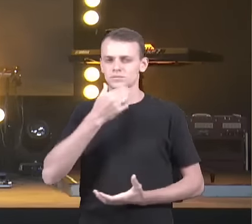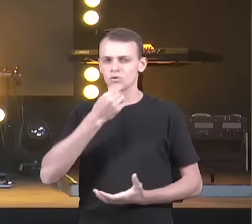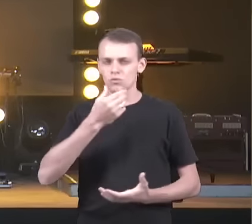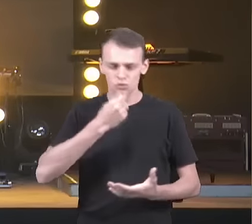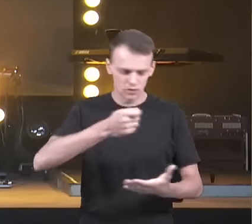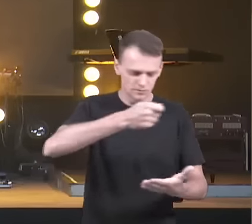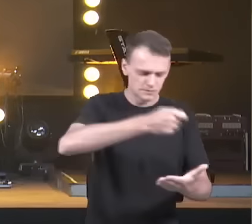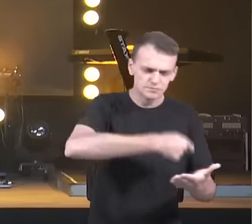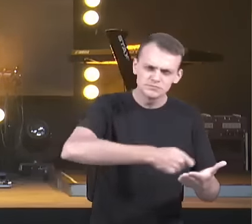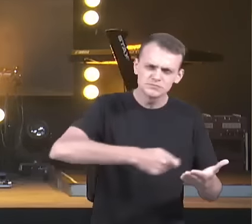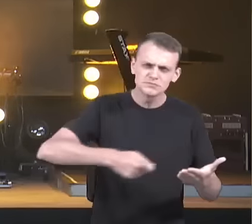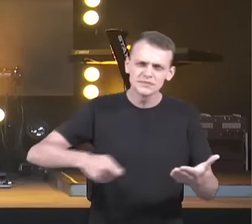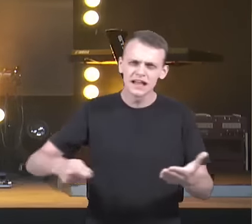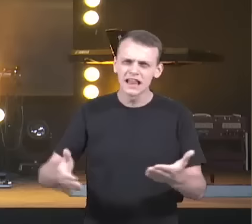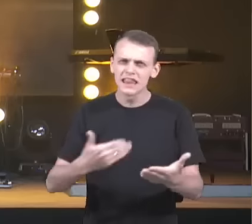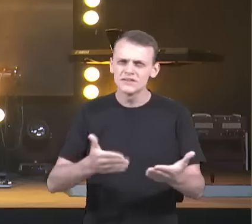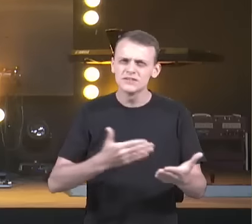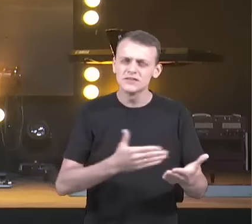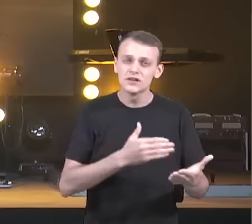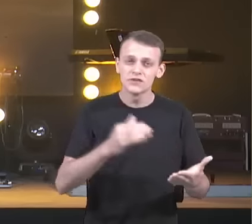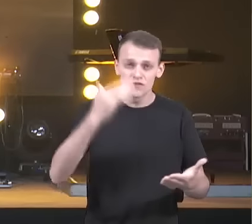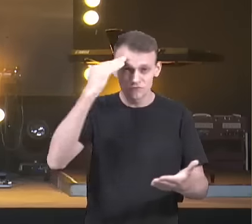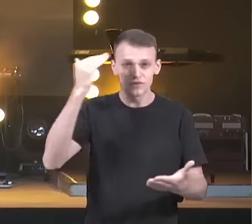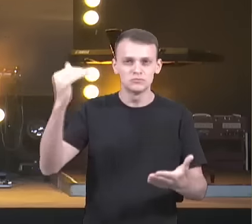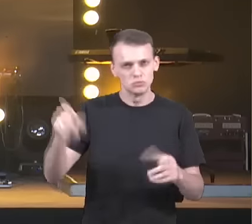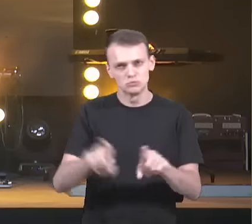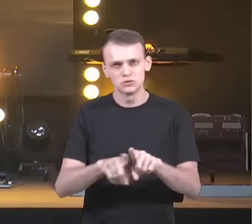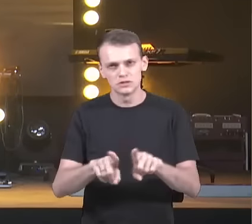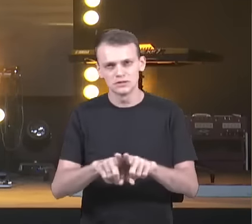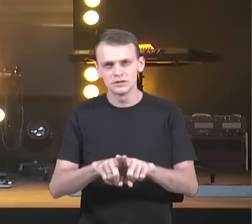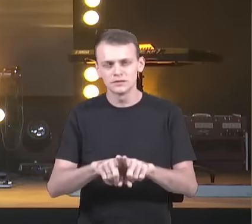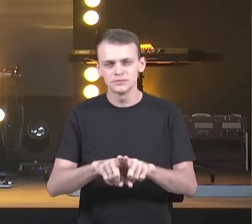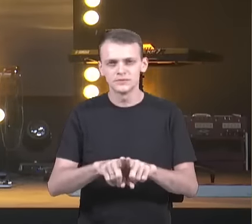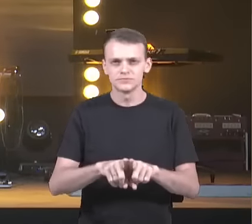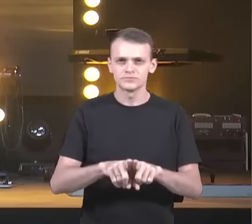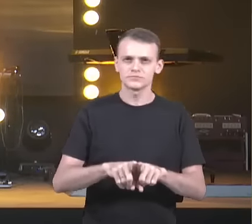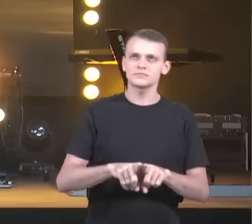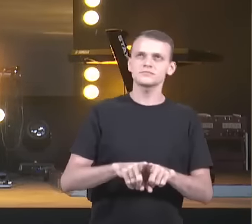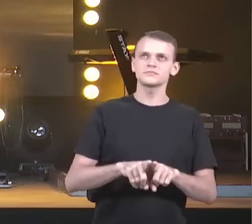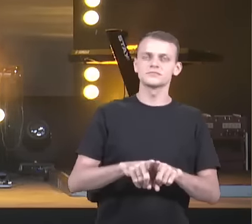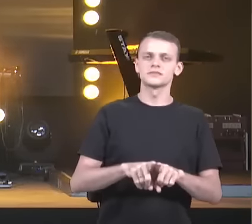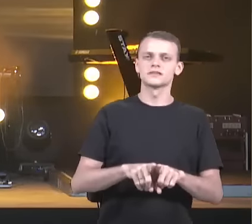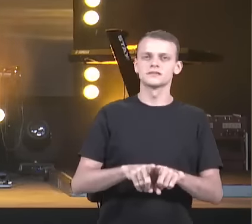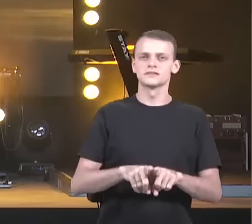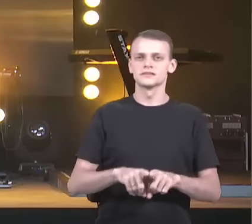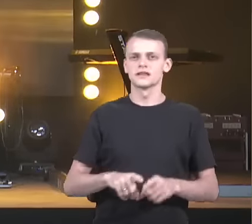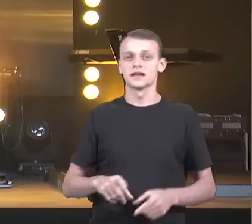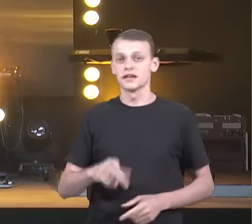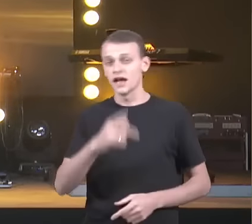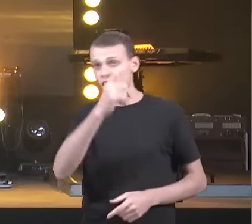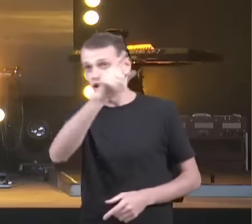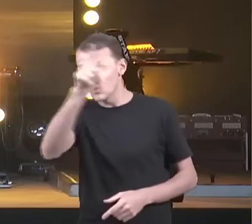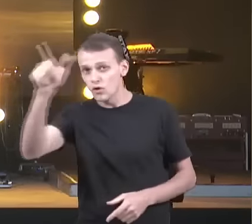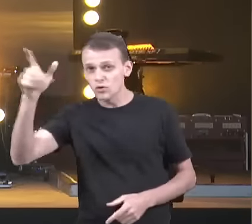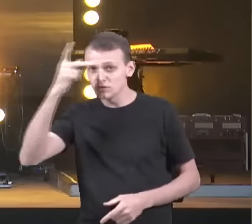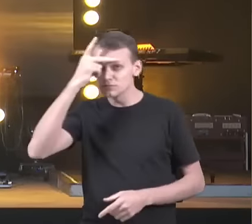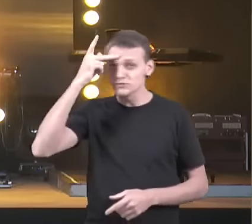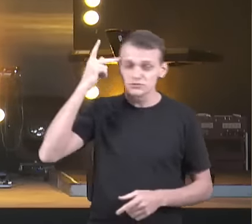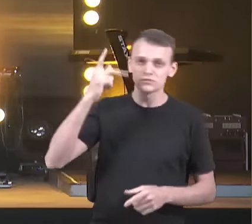Planeta Terra e dentre outros livros, que foi um inspirador também de Left Behind, Deixados para